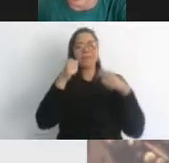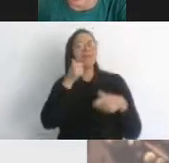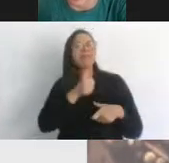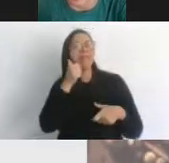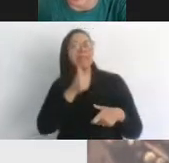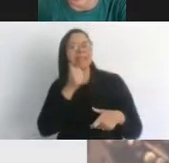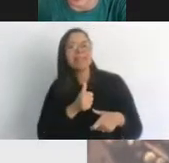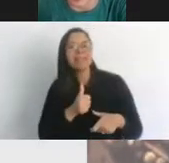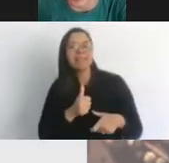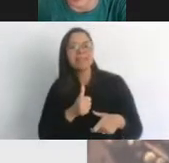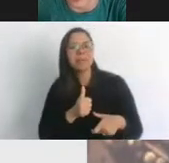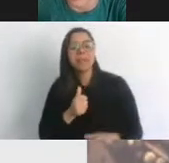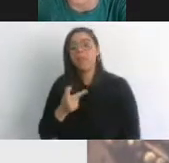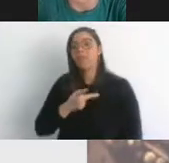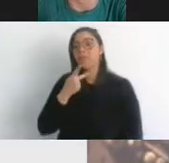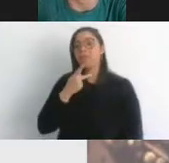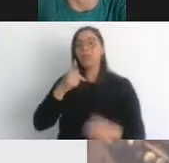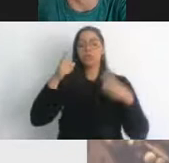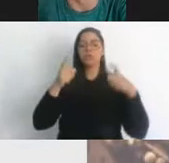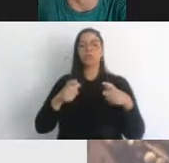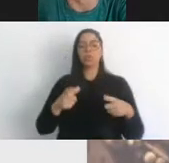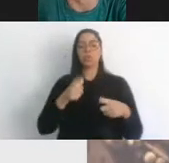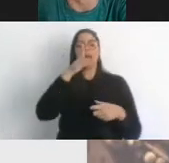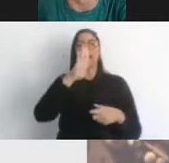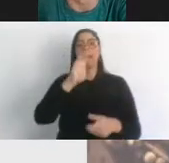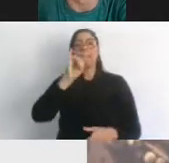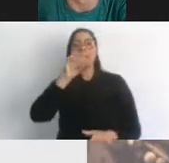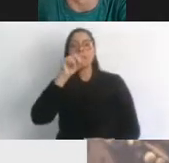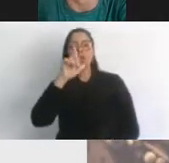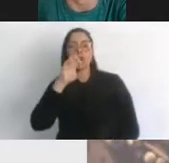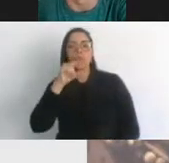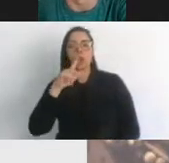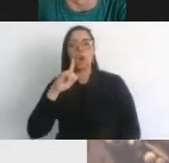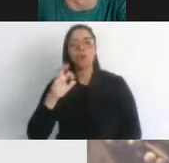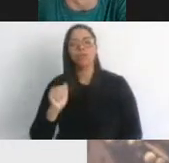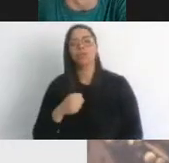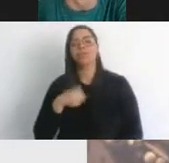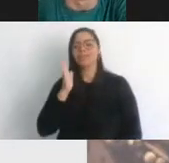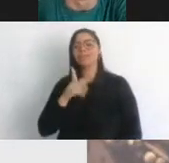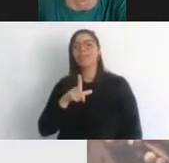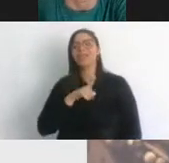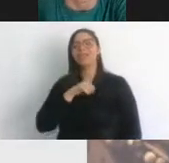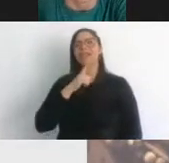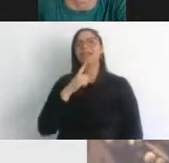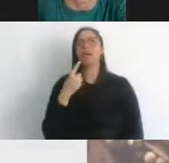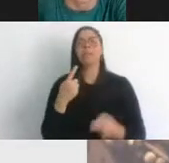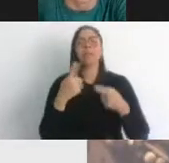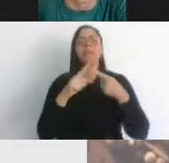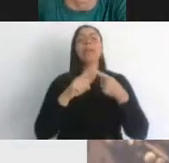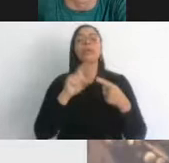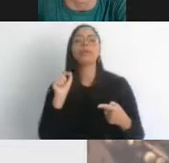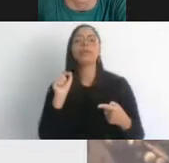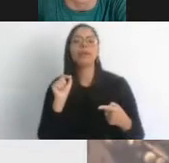a gente tá falando muitas vezes a partir de um lugar biológico tá E aí a gente já tem uma primeira coisa que vai ser o seguinte